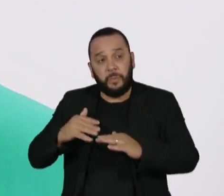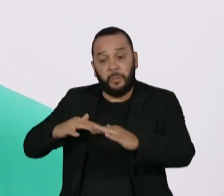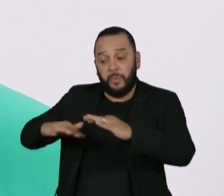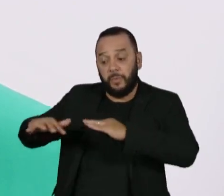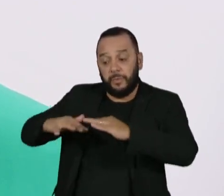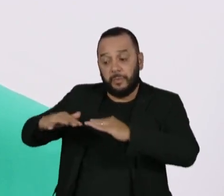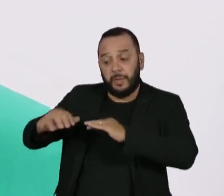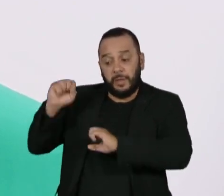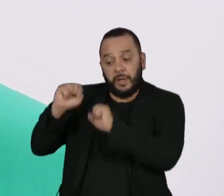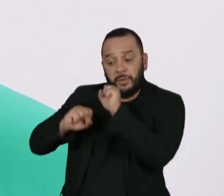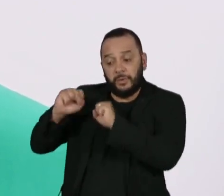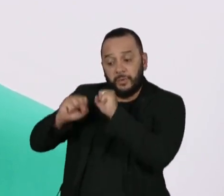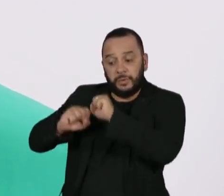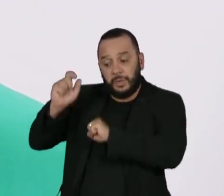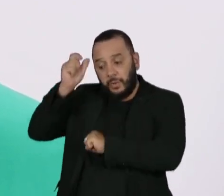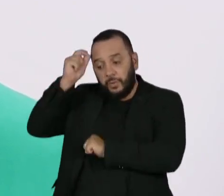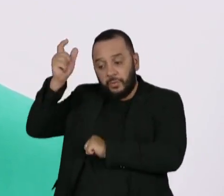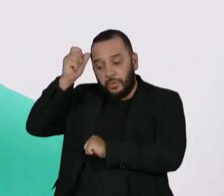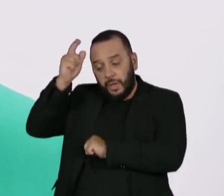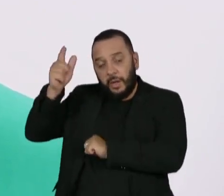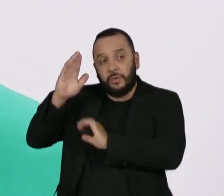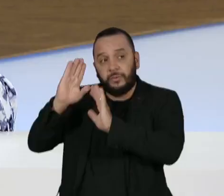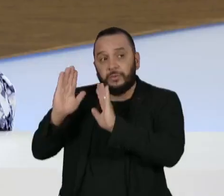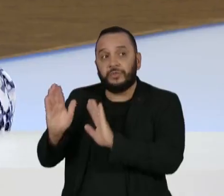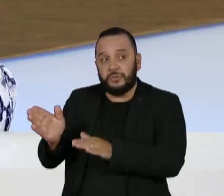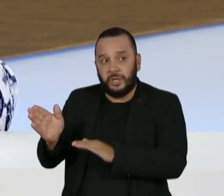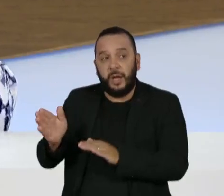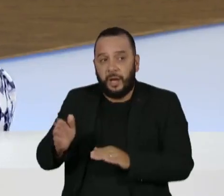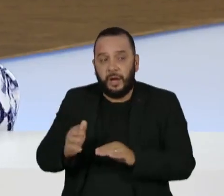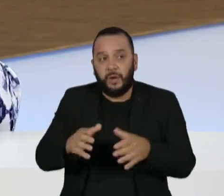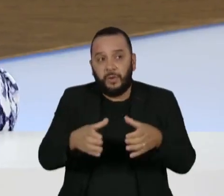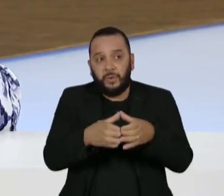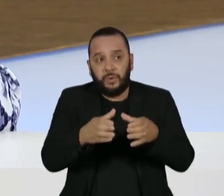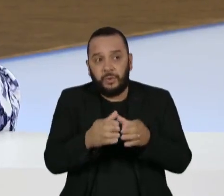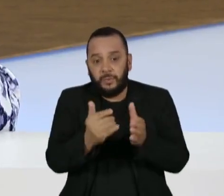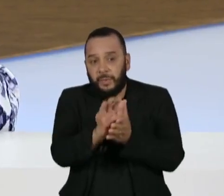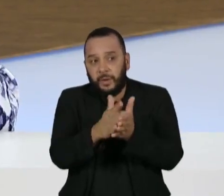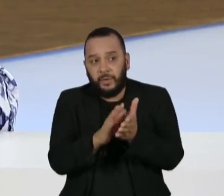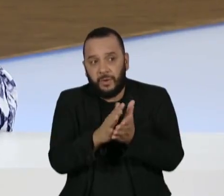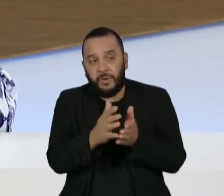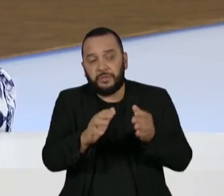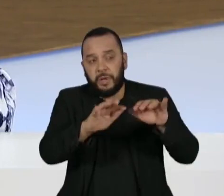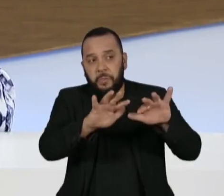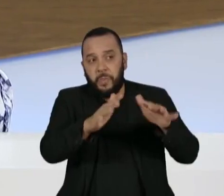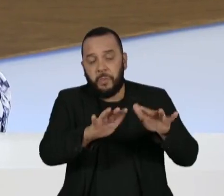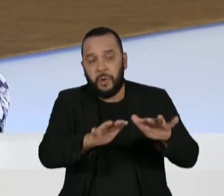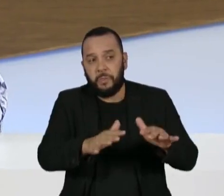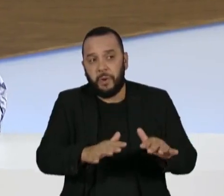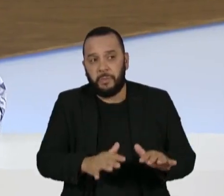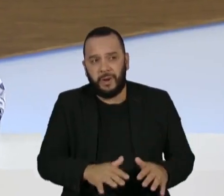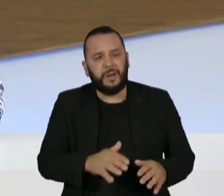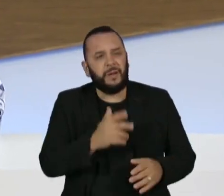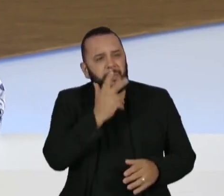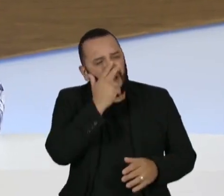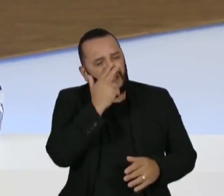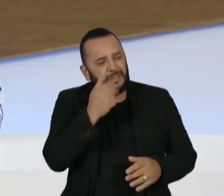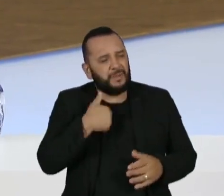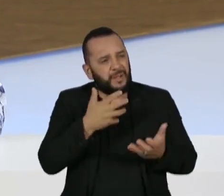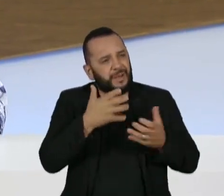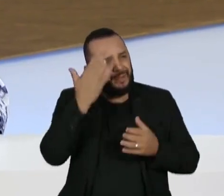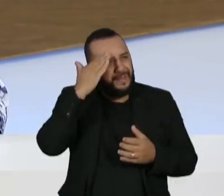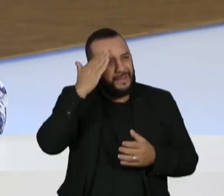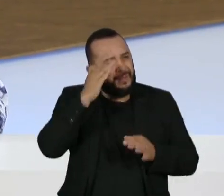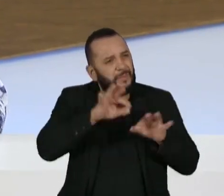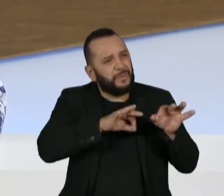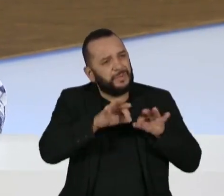desmantelamento dos grupos de pagode. Da mesma forma, entender o projeto que foi a década de 90 em relação ao pagode. Aí